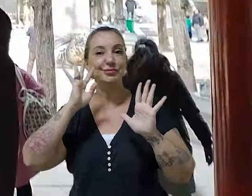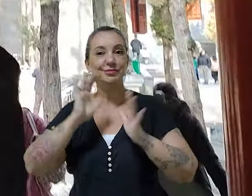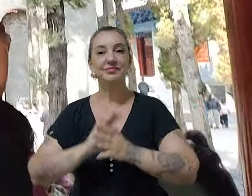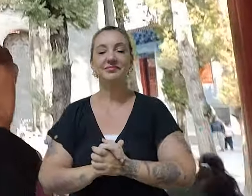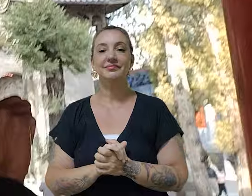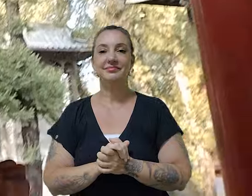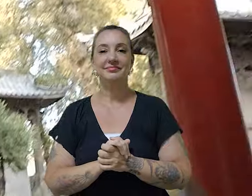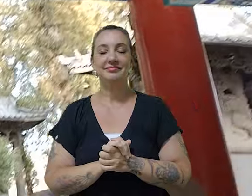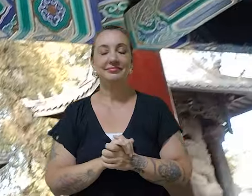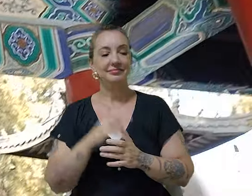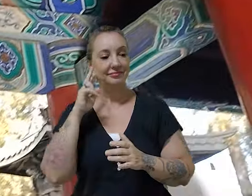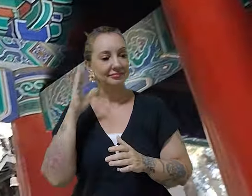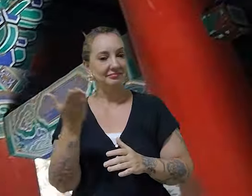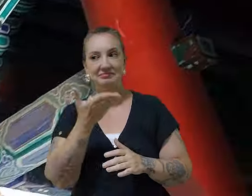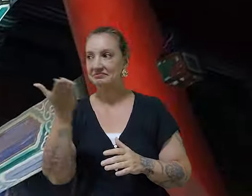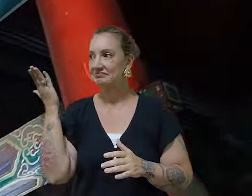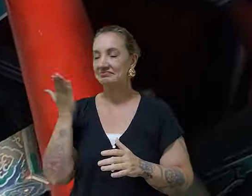Olha aqui.